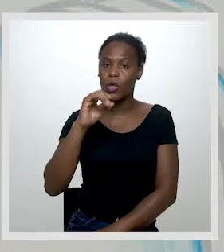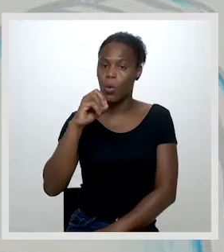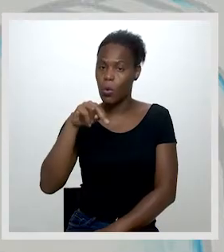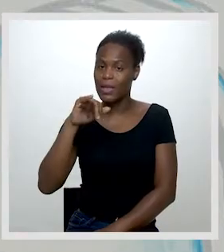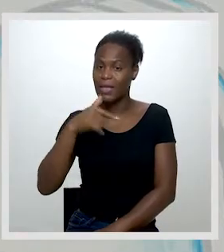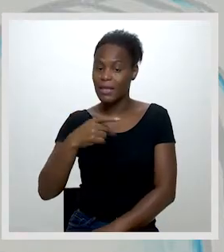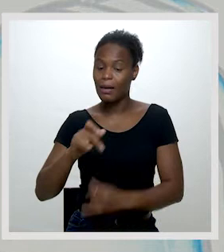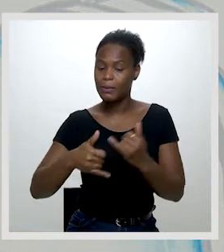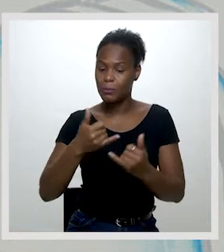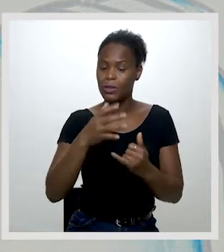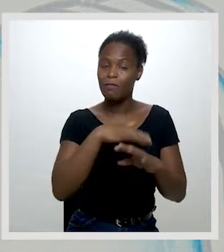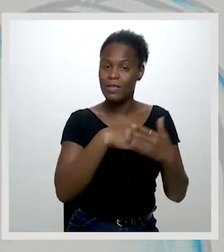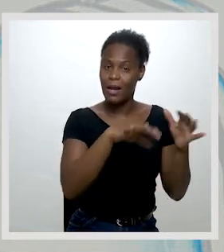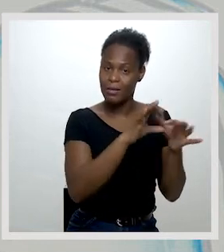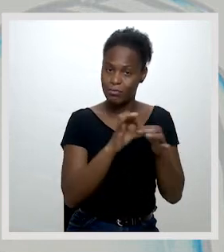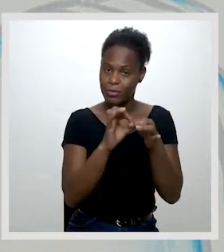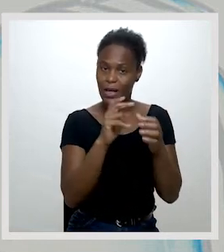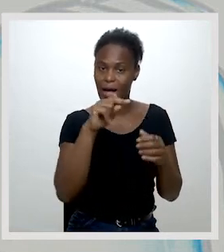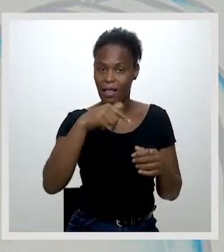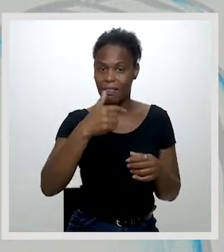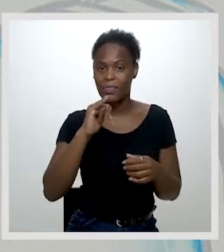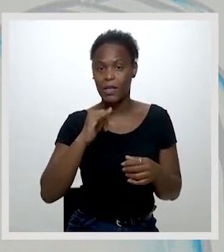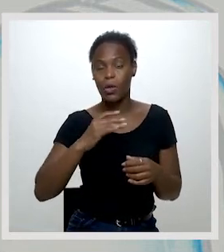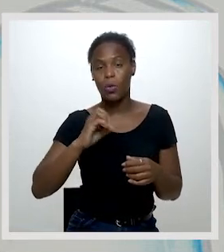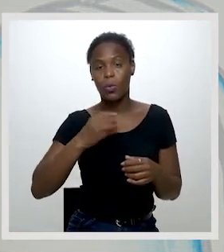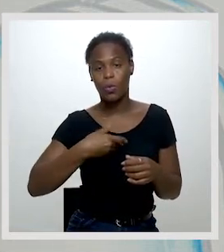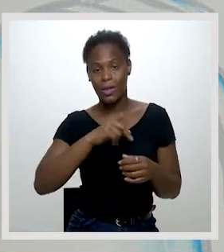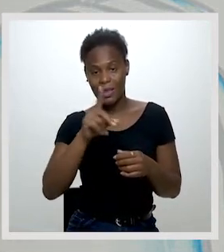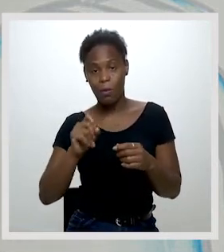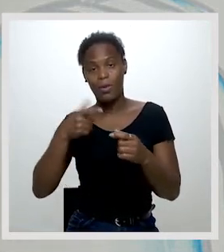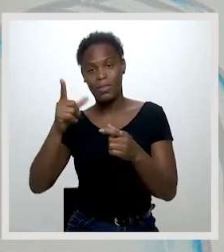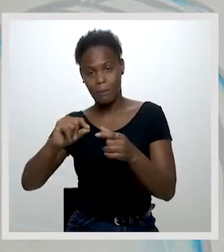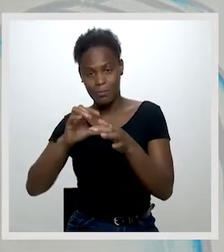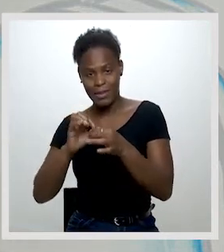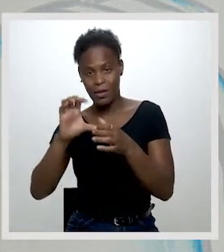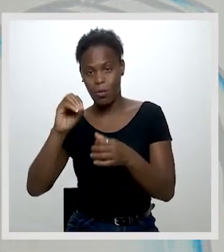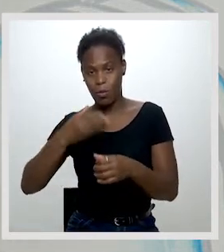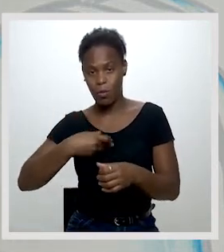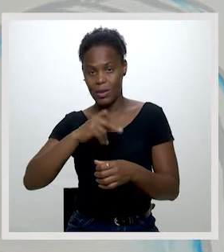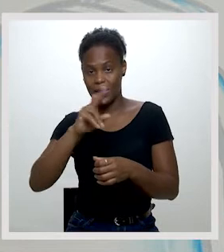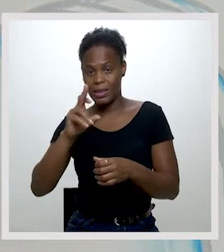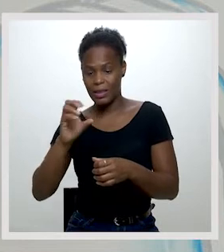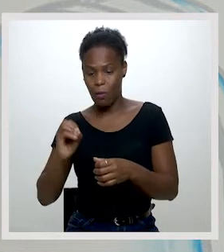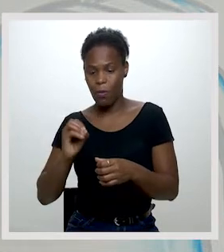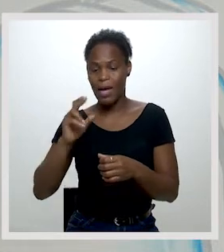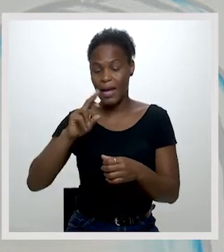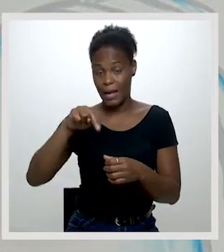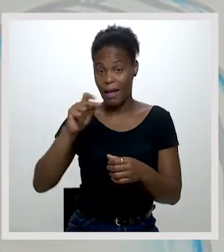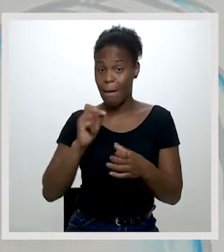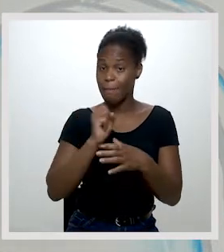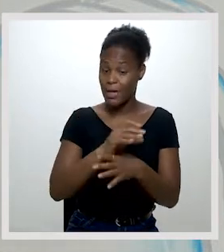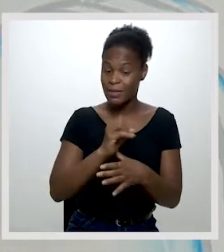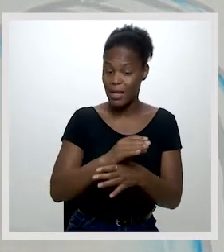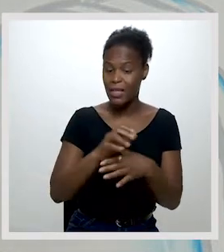entre anticodão e o codão do RNA mensageiro, o RNA, neste caso agora, a partir daqui,